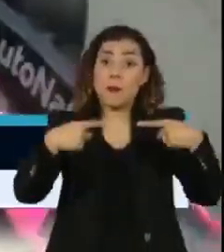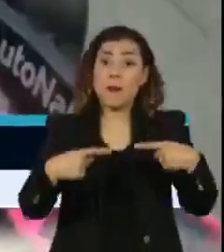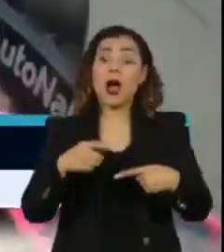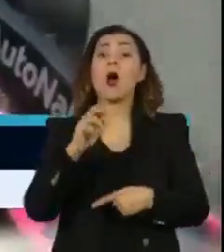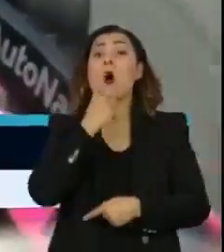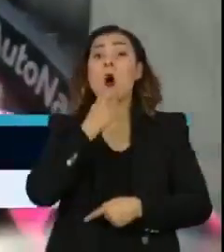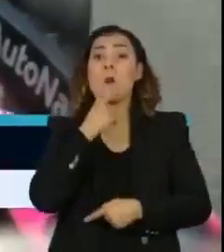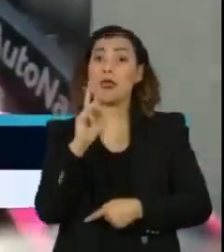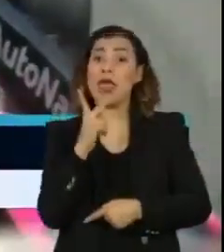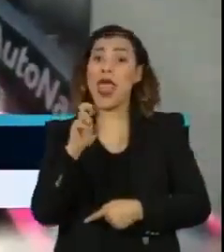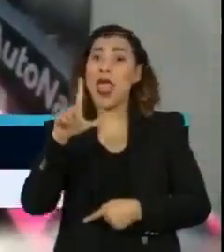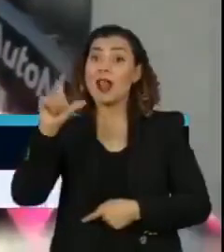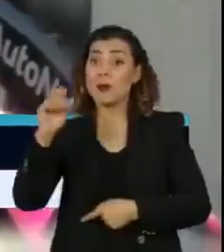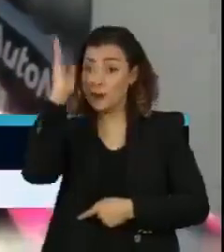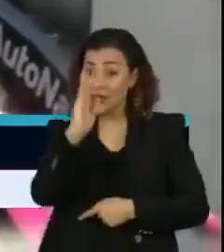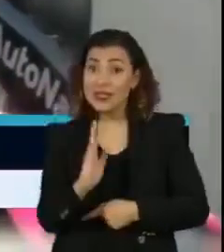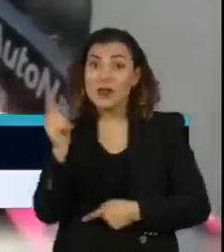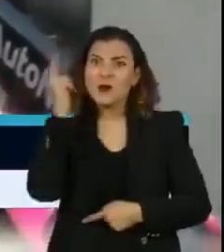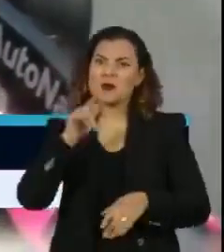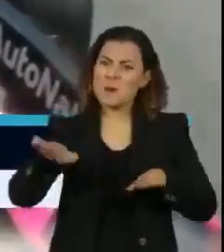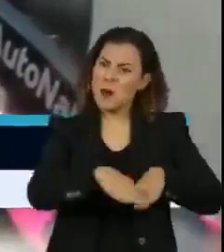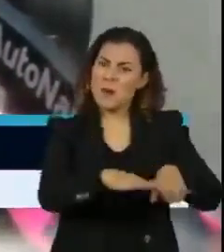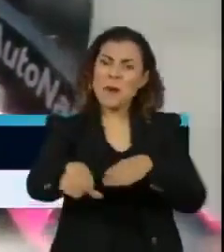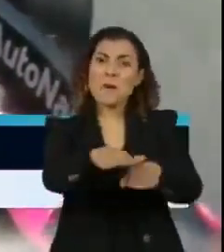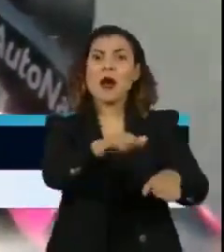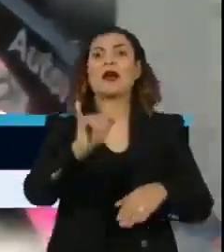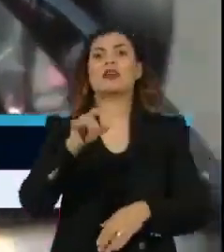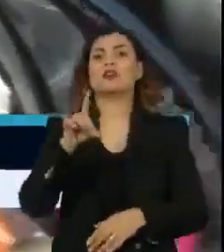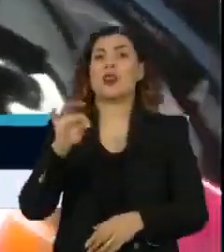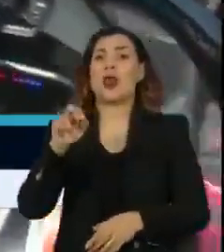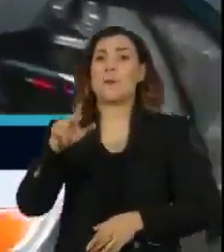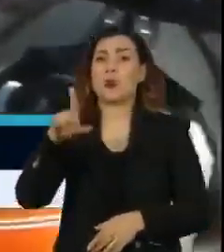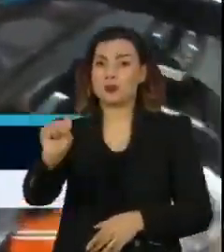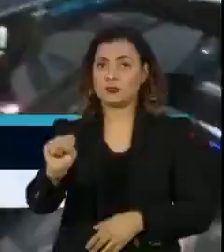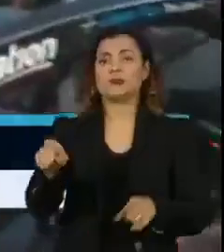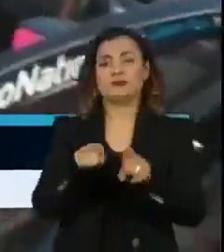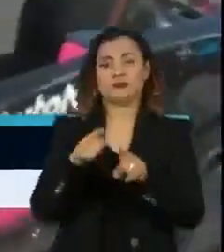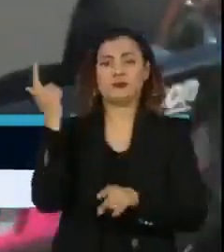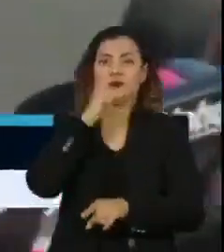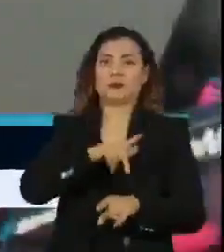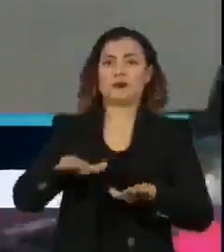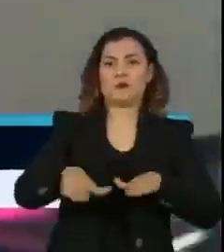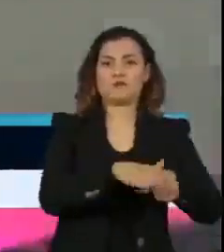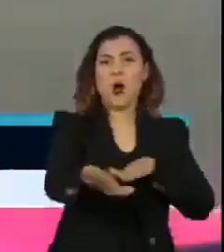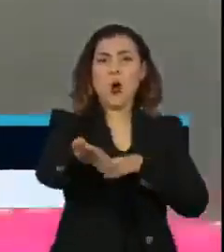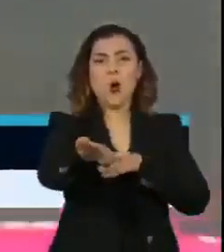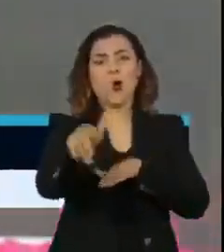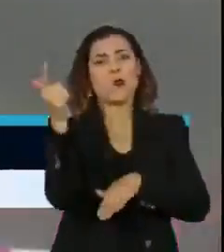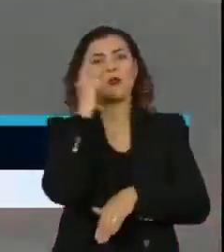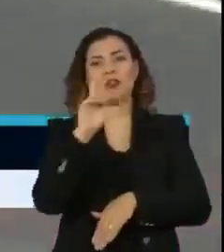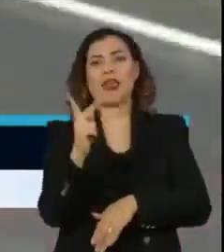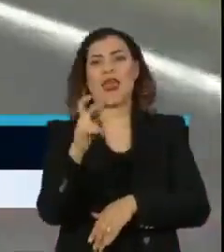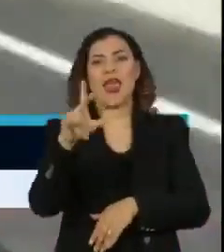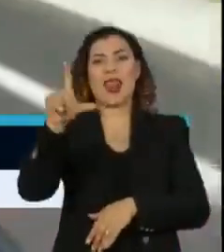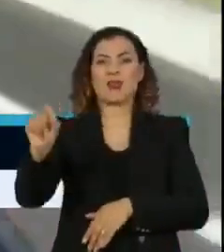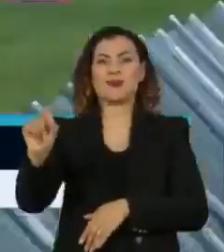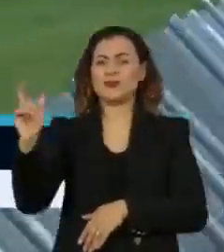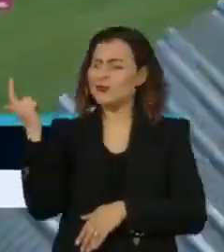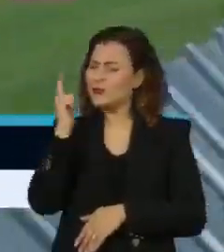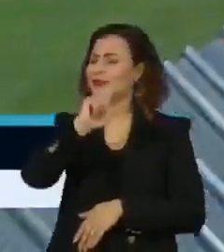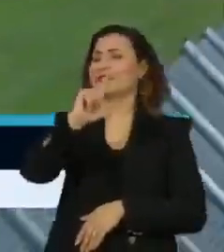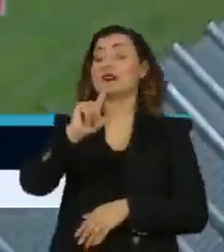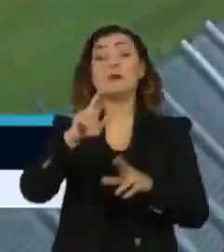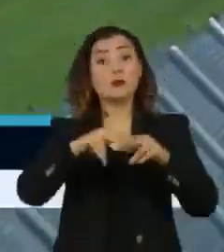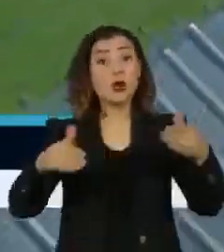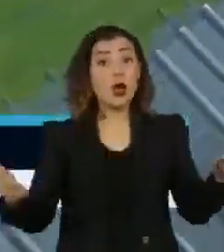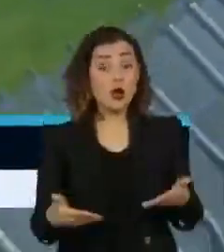Hélio Castro Neves, nas 500 milhas de Indianápolis. Quem sabe a ultrapassagem da vitória, vai Hélio! Vai. Neste domingo,